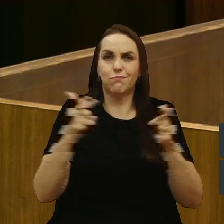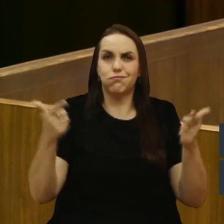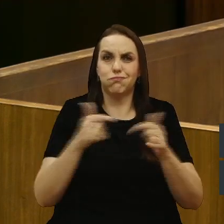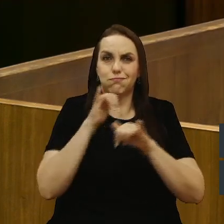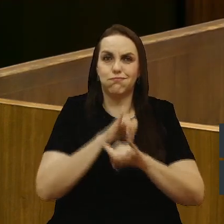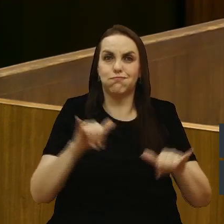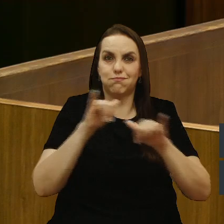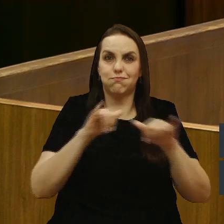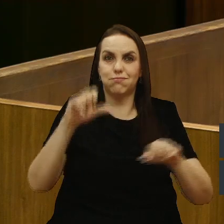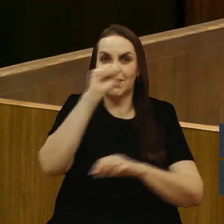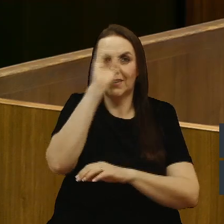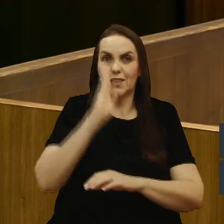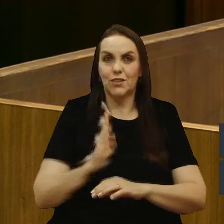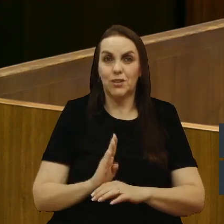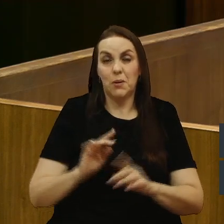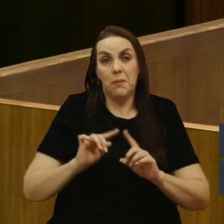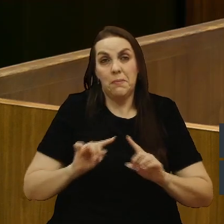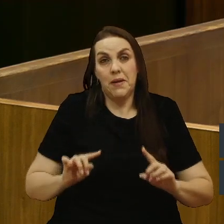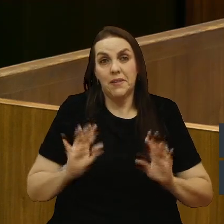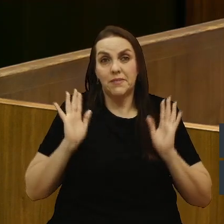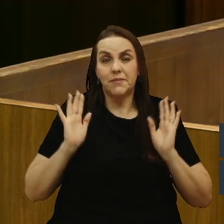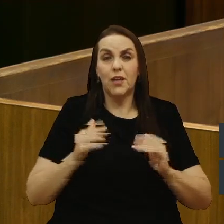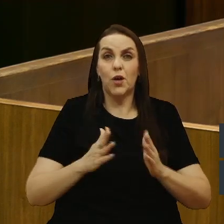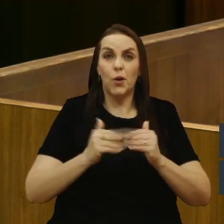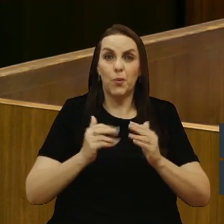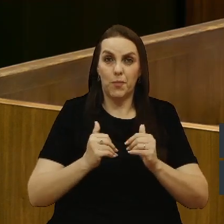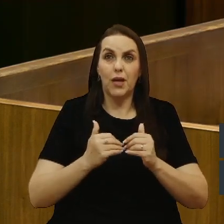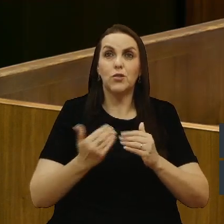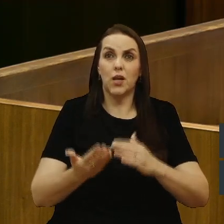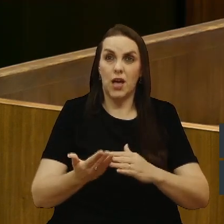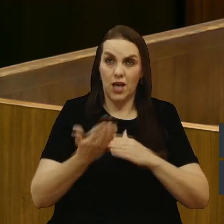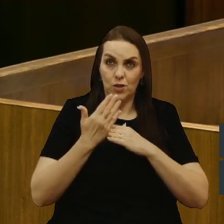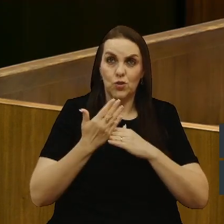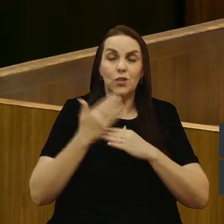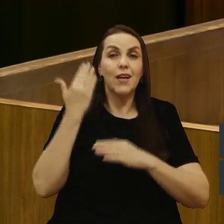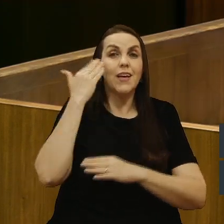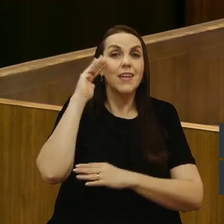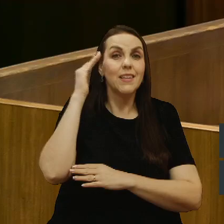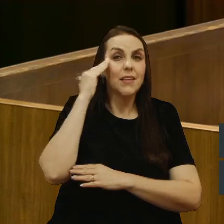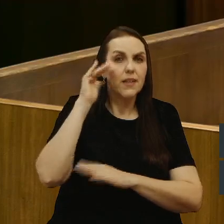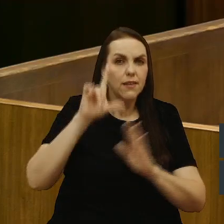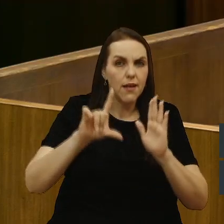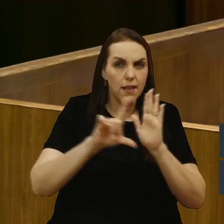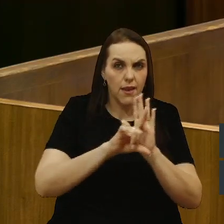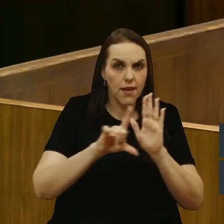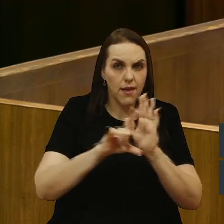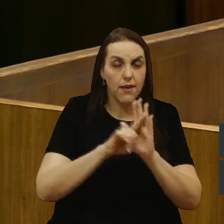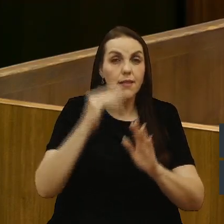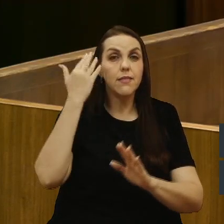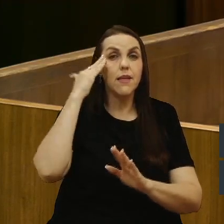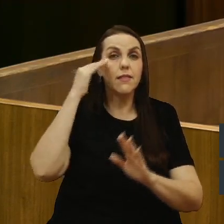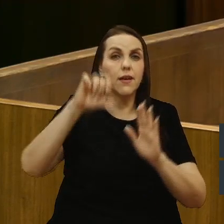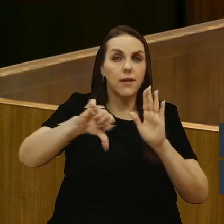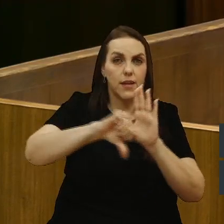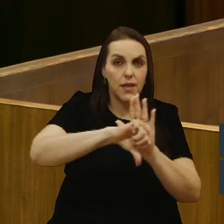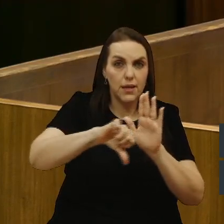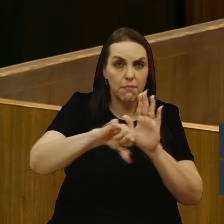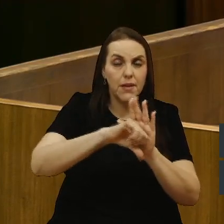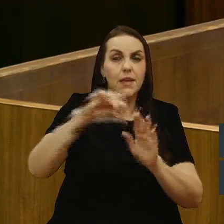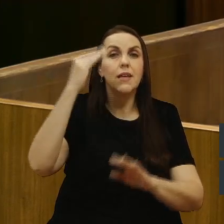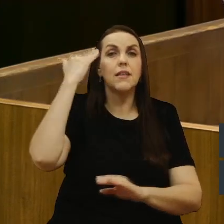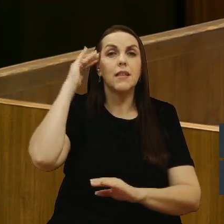noticiário nacional. Mas eu peço colaboração, vamos entender a lei, vamos entender o crime, vamos entender do que está